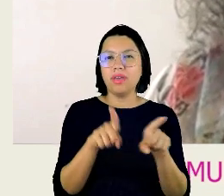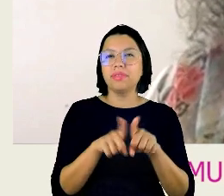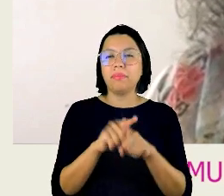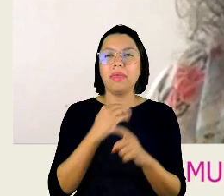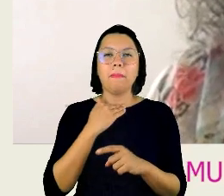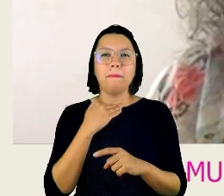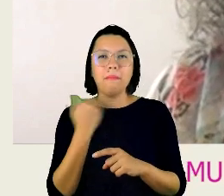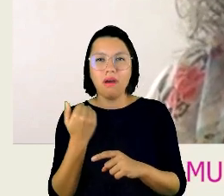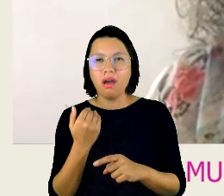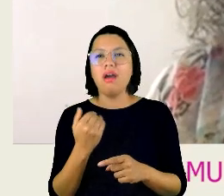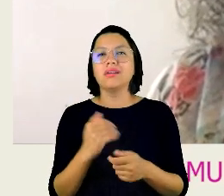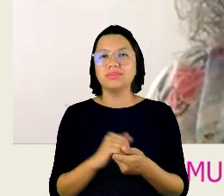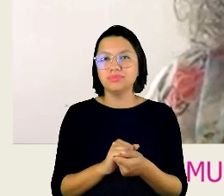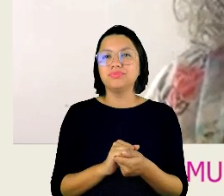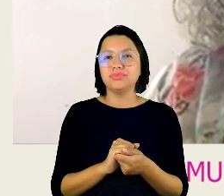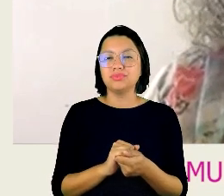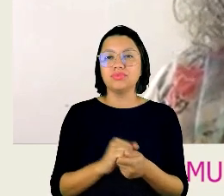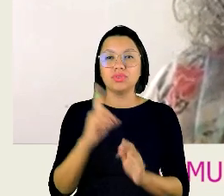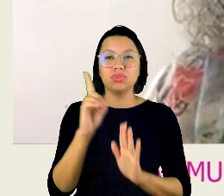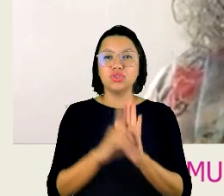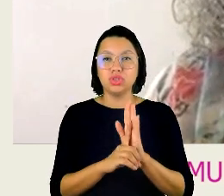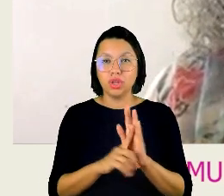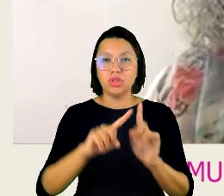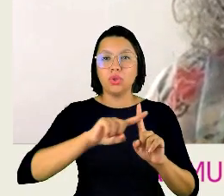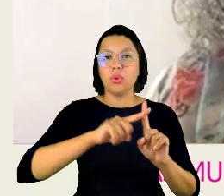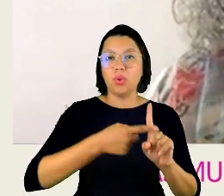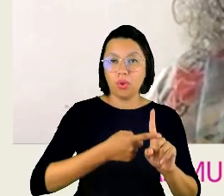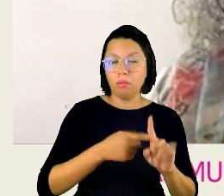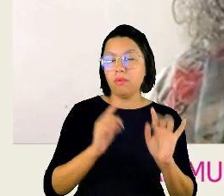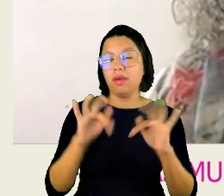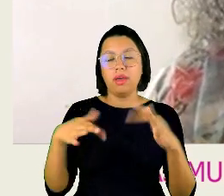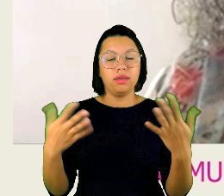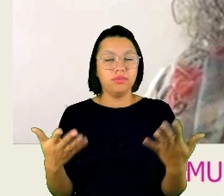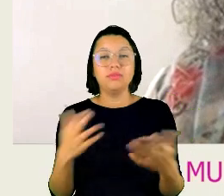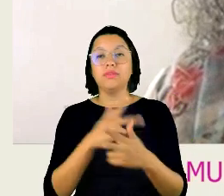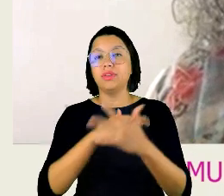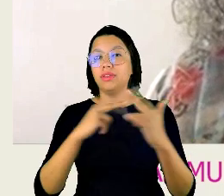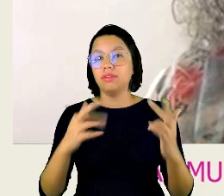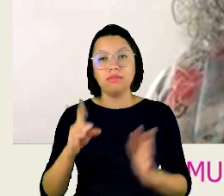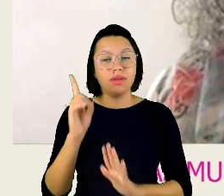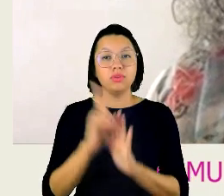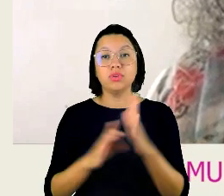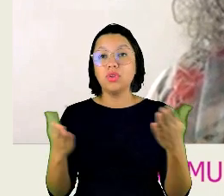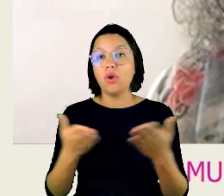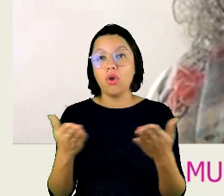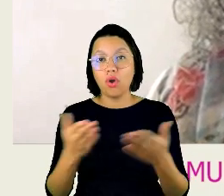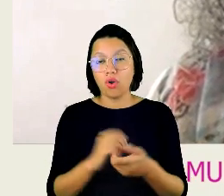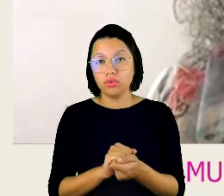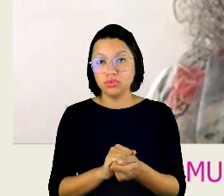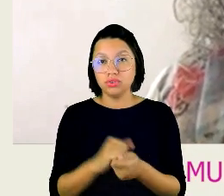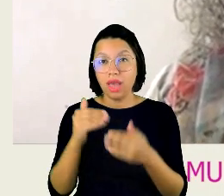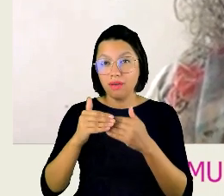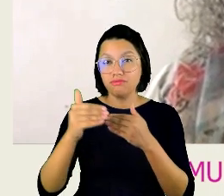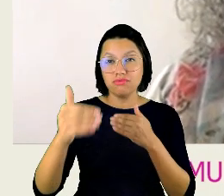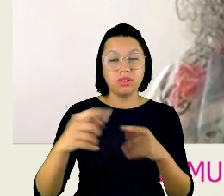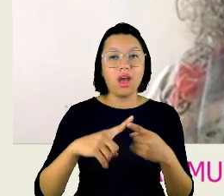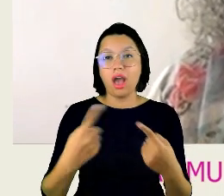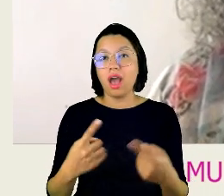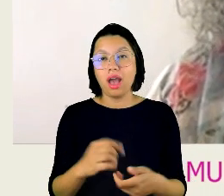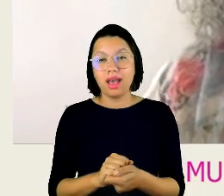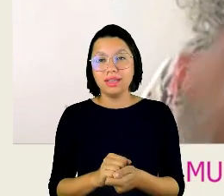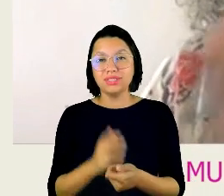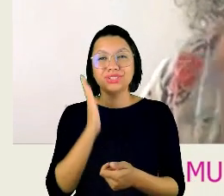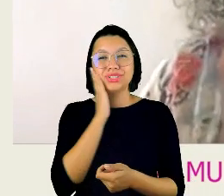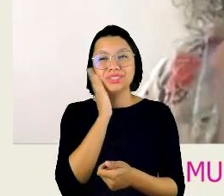feminicídio, estupro, os direitos sexuais e reprodutivos, enfim, vários direitos que hoje a gente avançou, mas que a